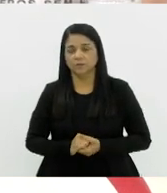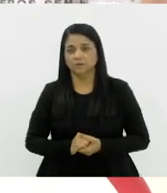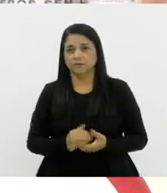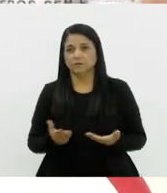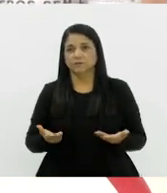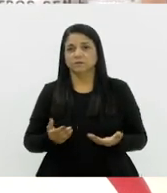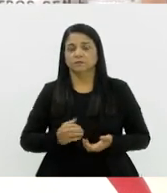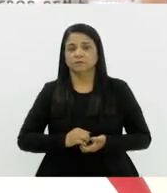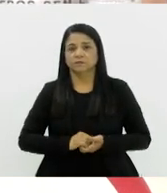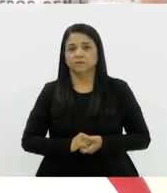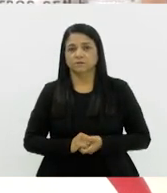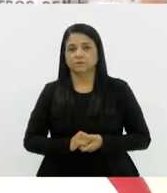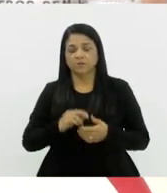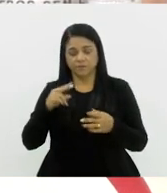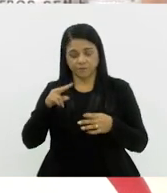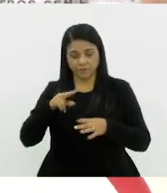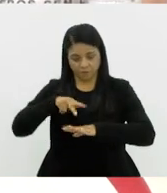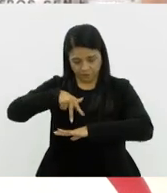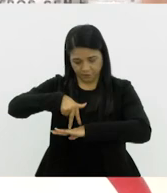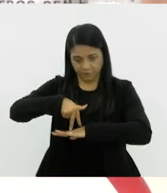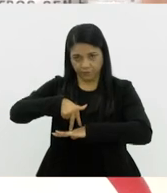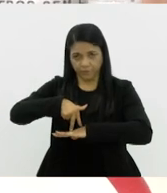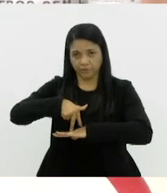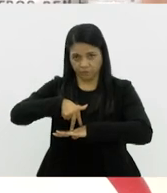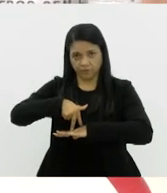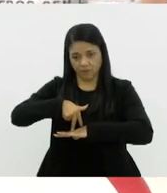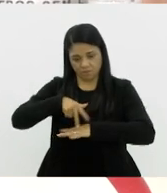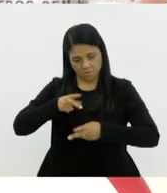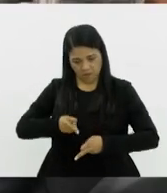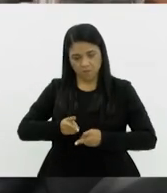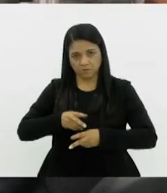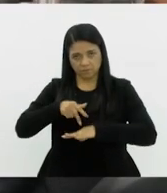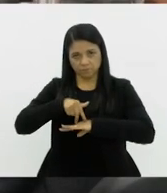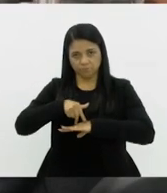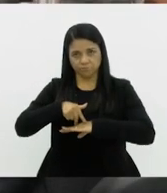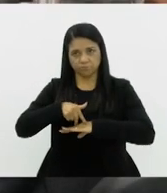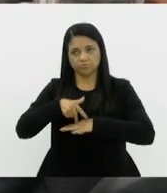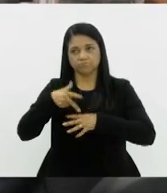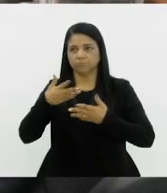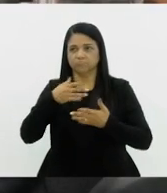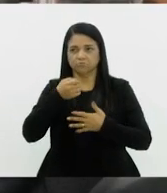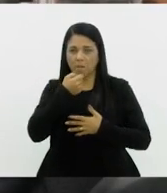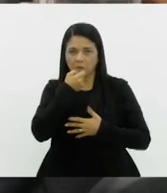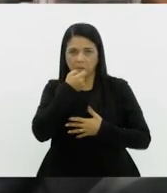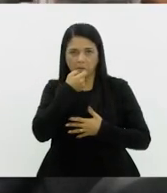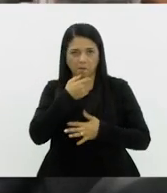você fala de frente para todo mundo. Tá bom, daí, tá bom. Tá bom. Como o senhor preferir?